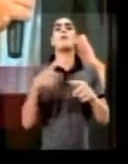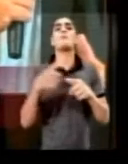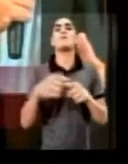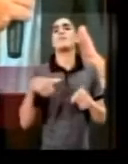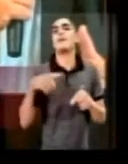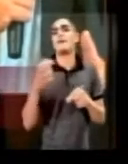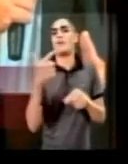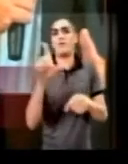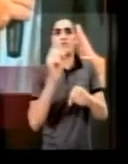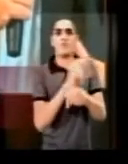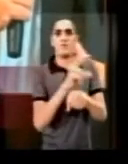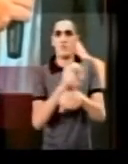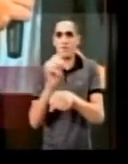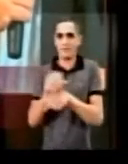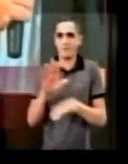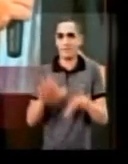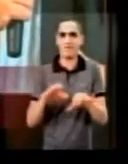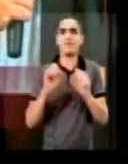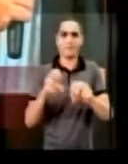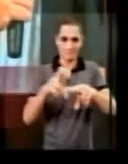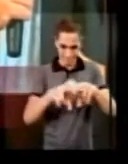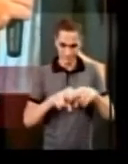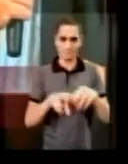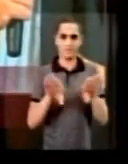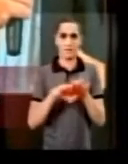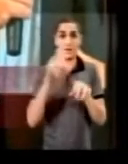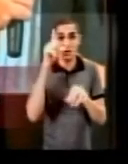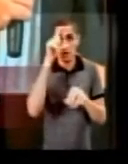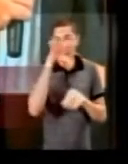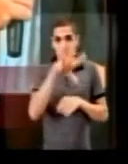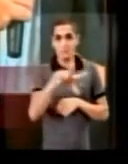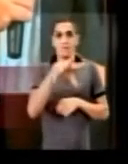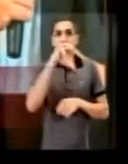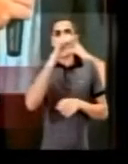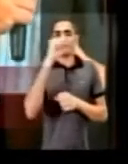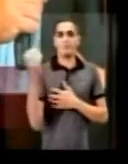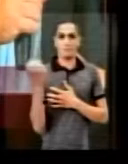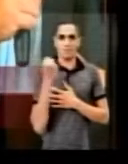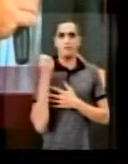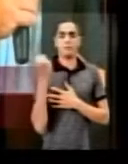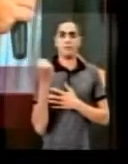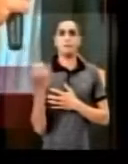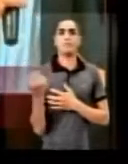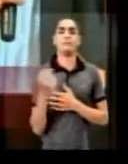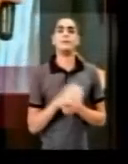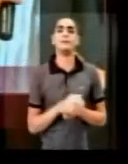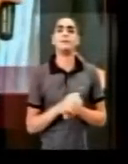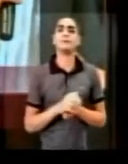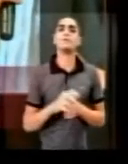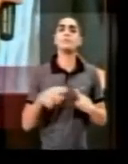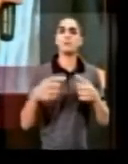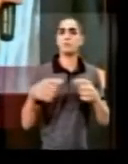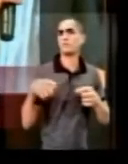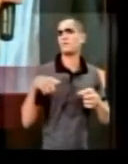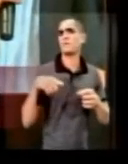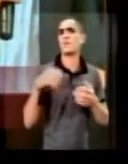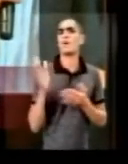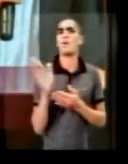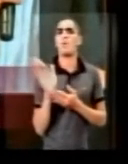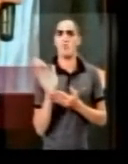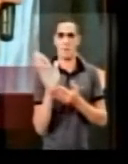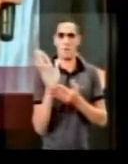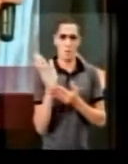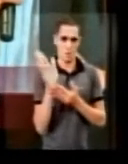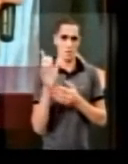que podem causar também síndrome respiratória aguda grave. Aqueles que são computados aqui